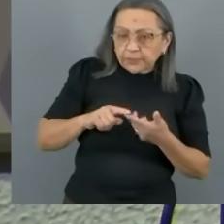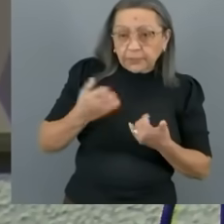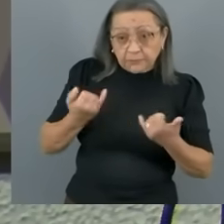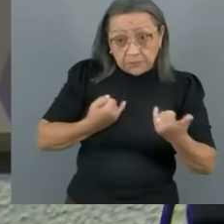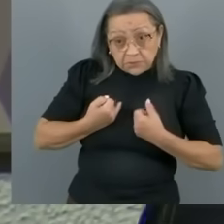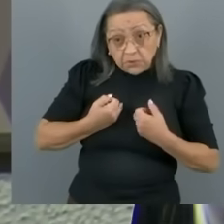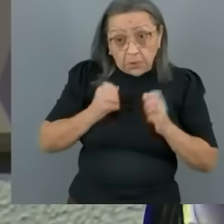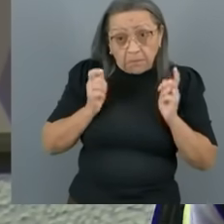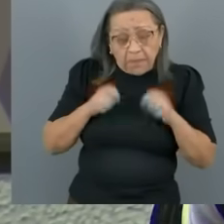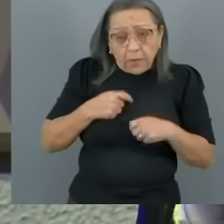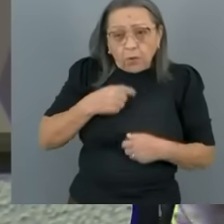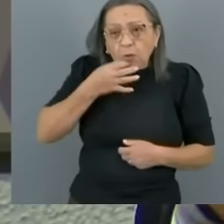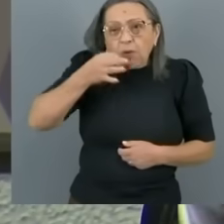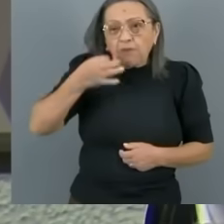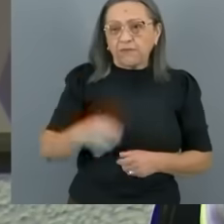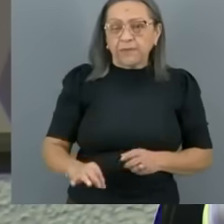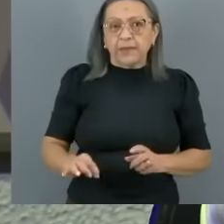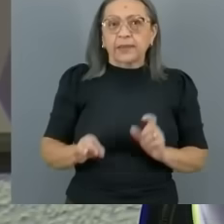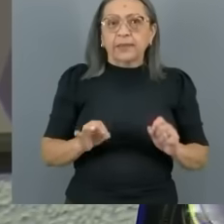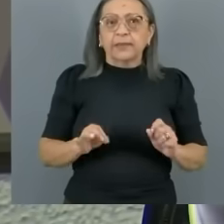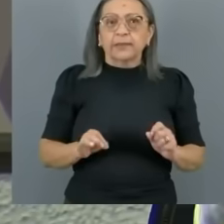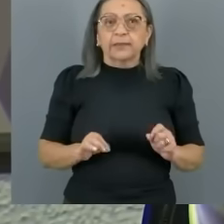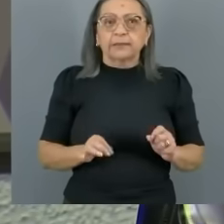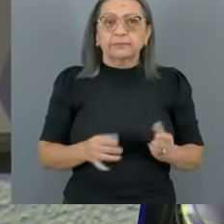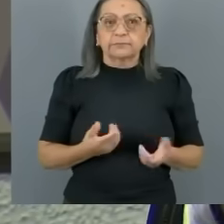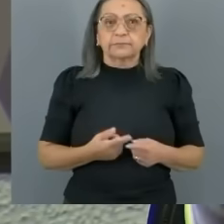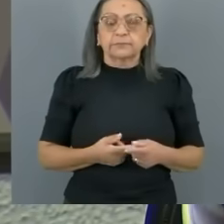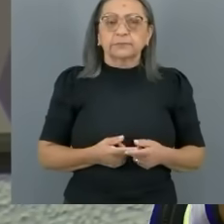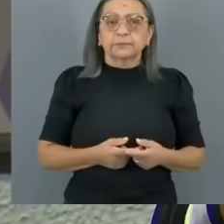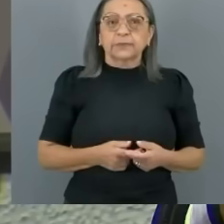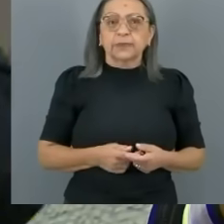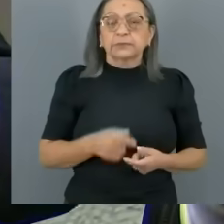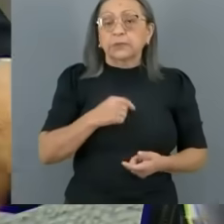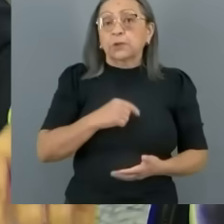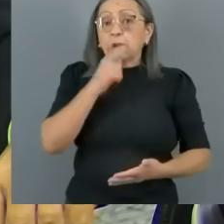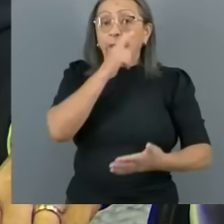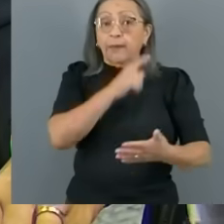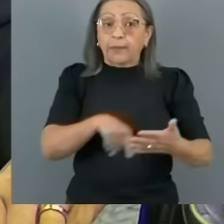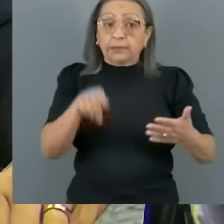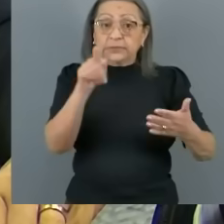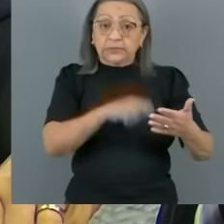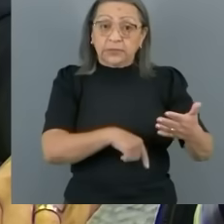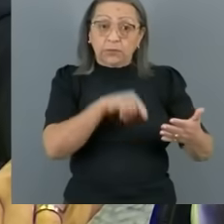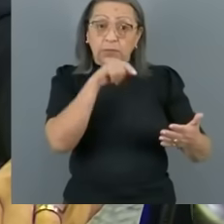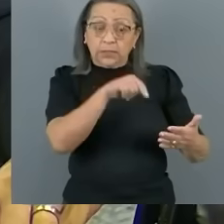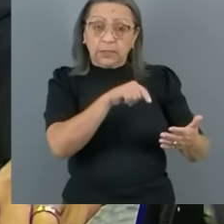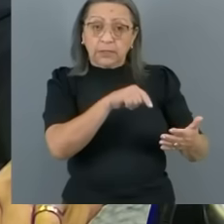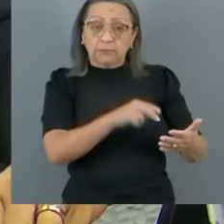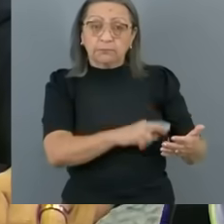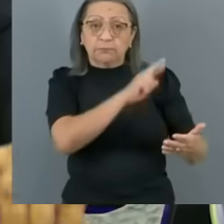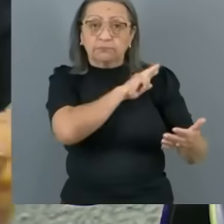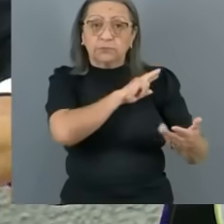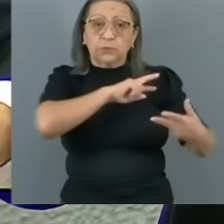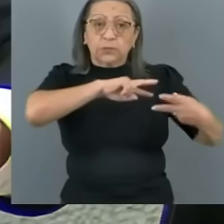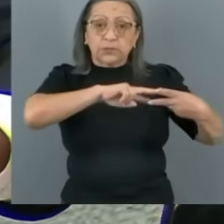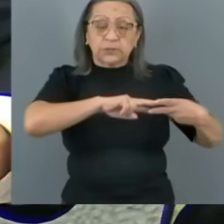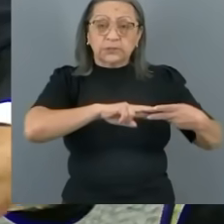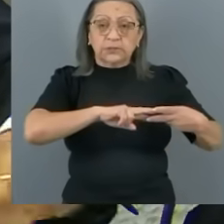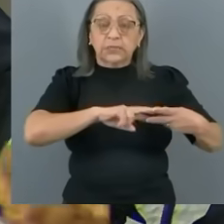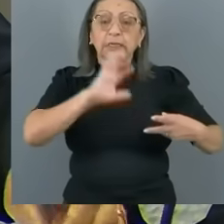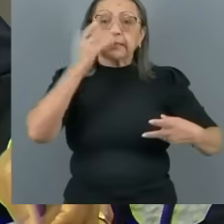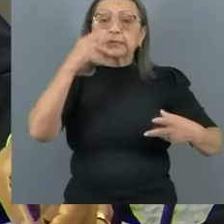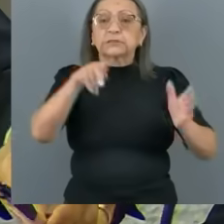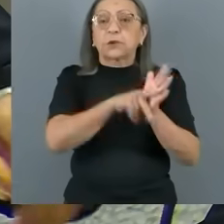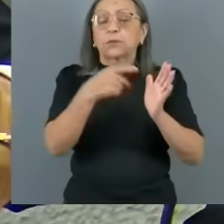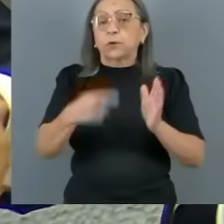confirmar, é que rescisão por parte do INSS, por descumprimento do DACT, foram aquelas 4 da